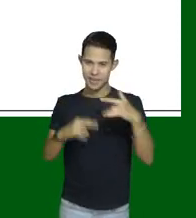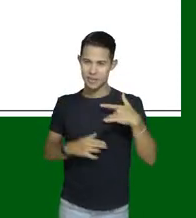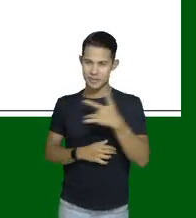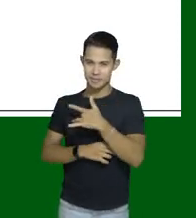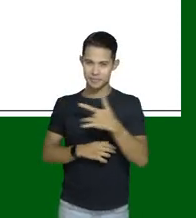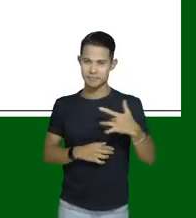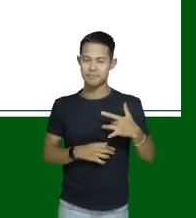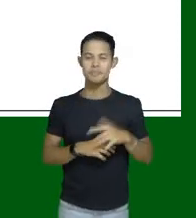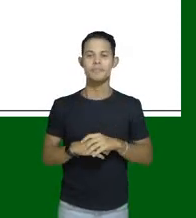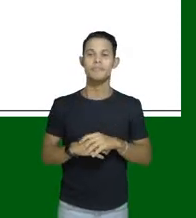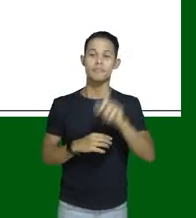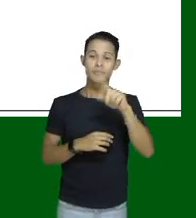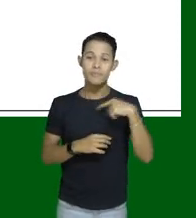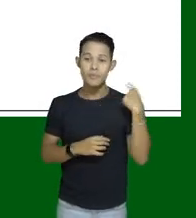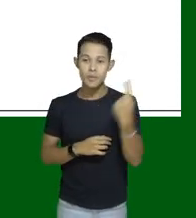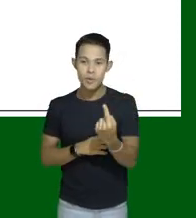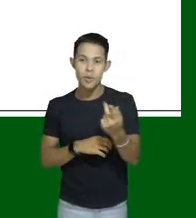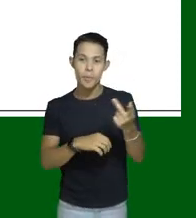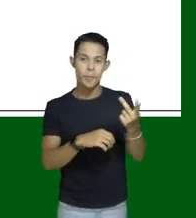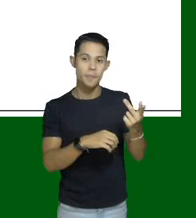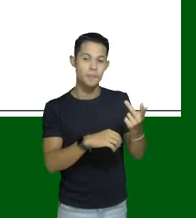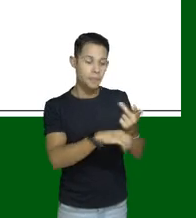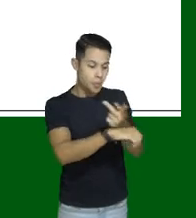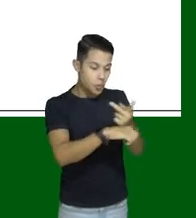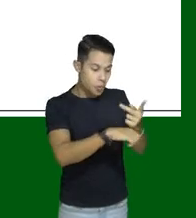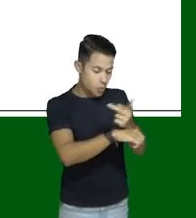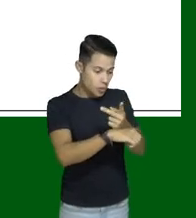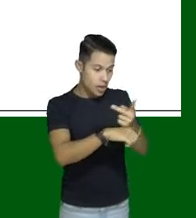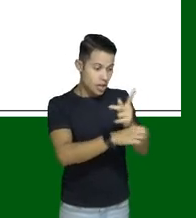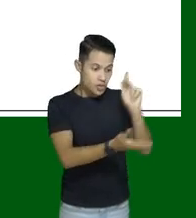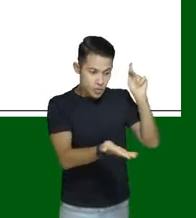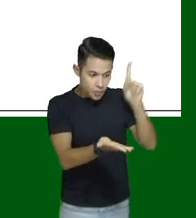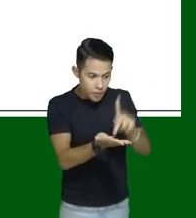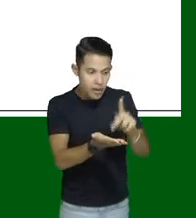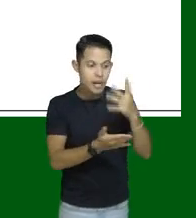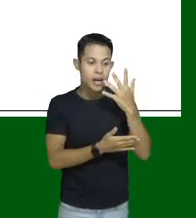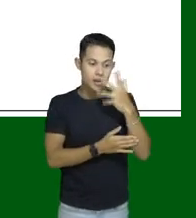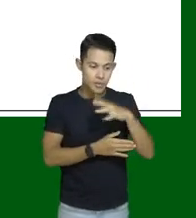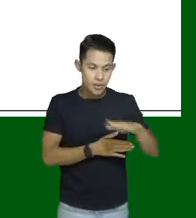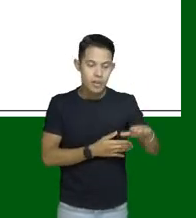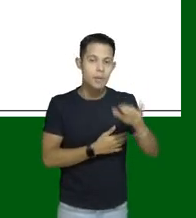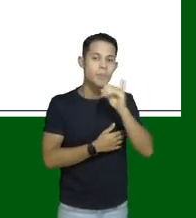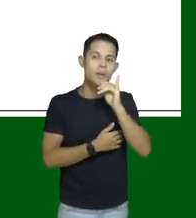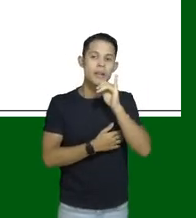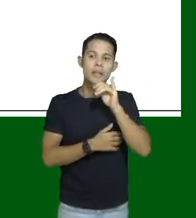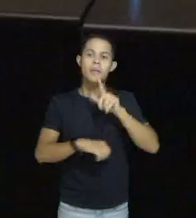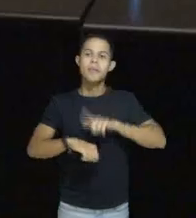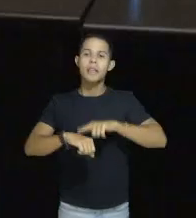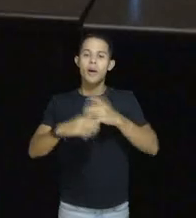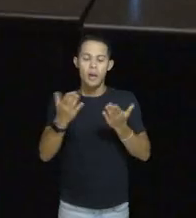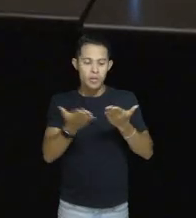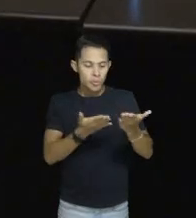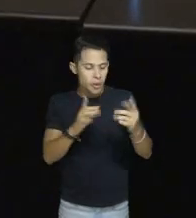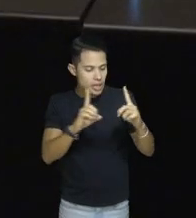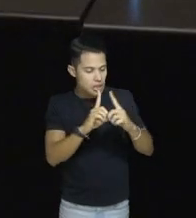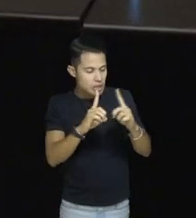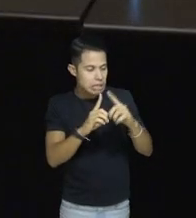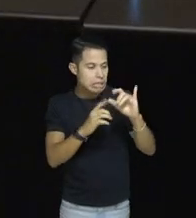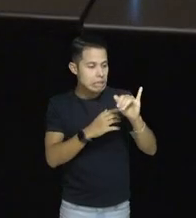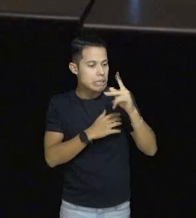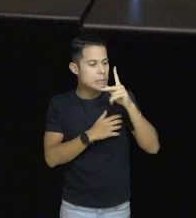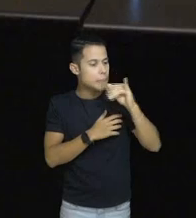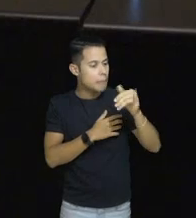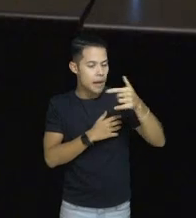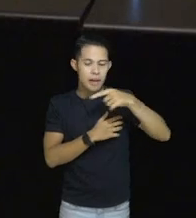Nós buscamos a nossa criança, literalmente, gente. A gente, quando tem um atendimento, se o pai não consegue trazer,